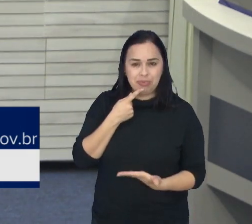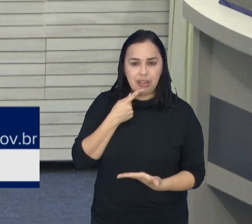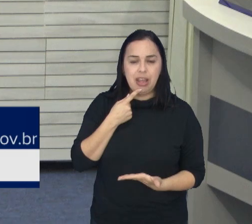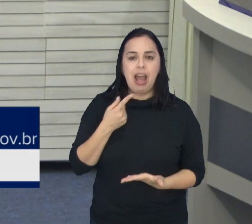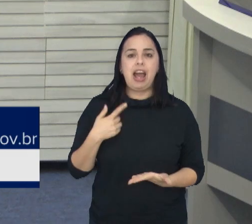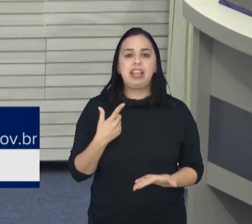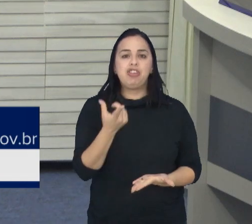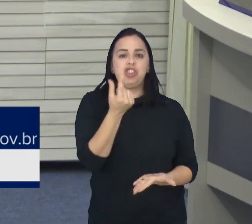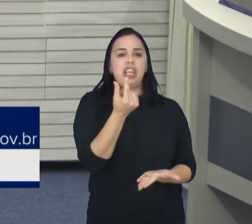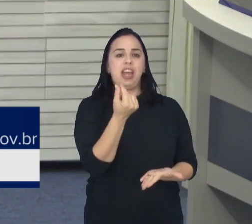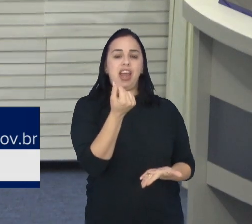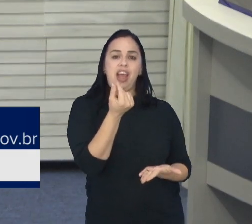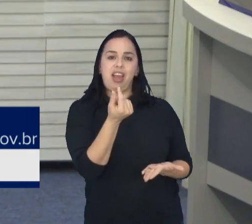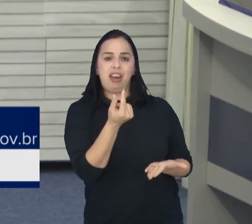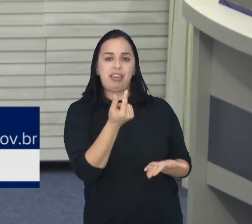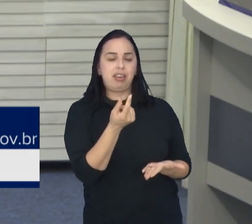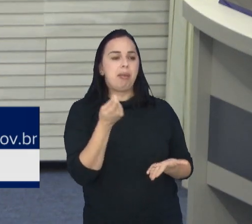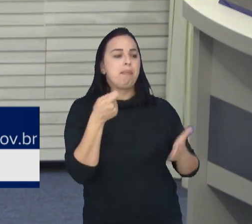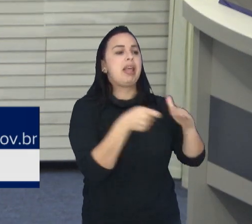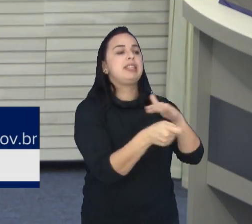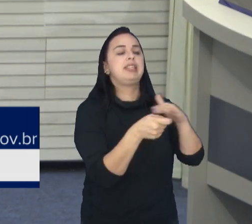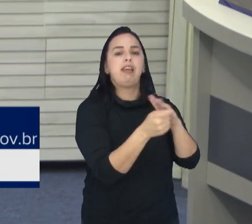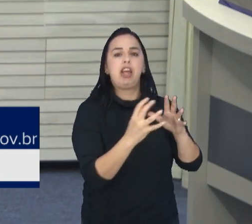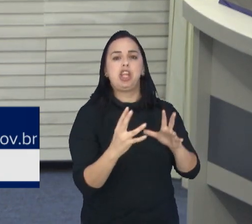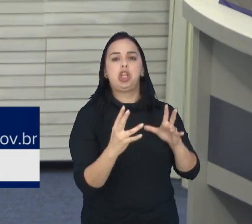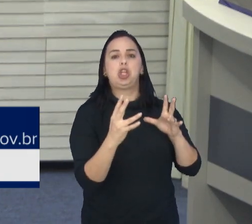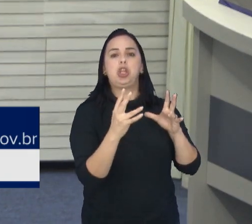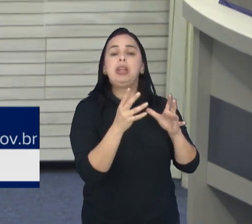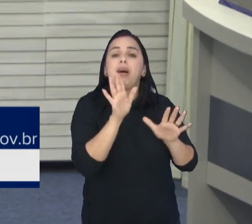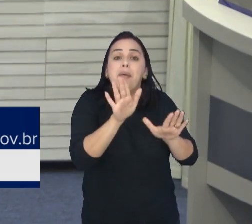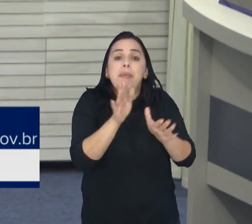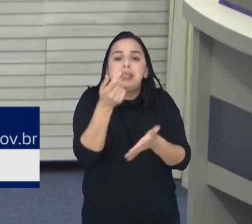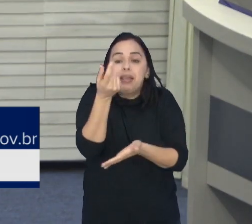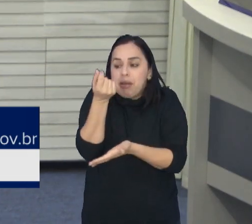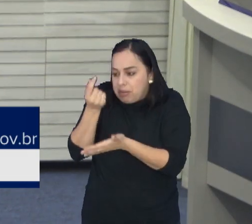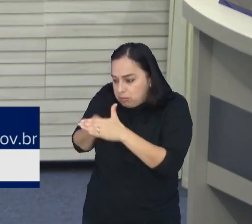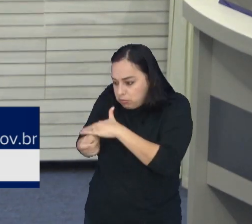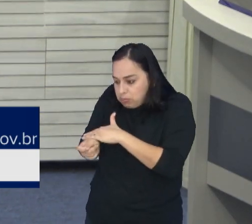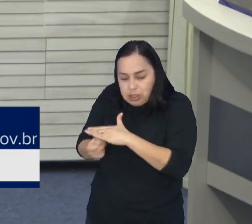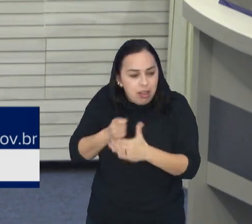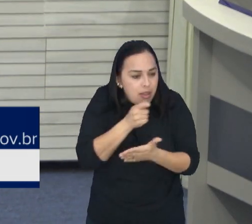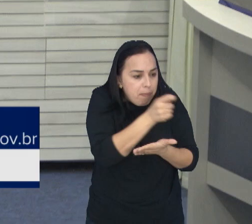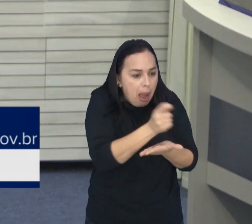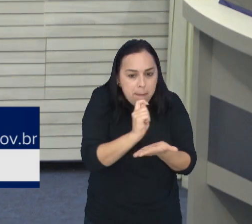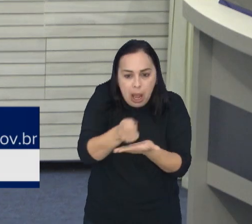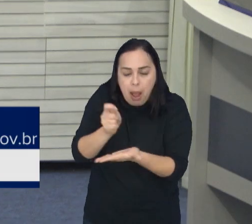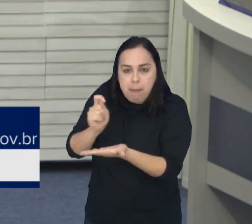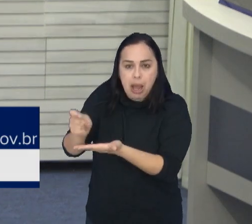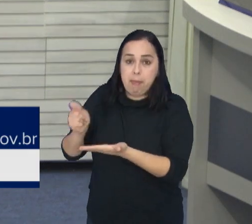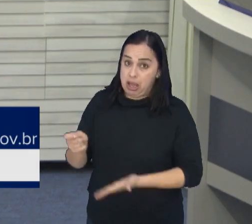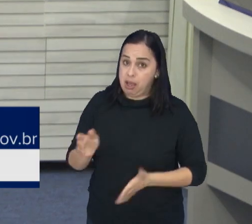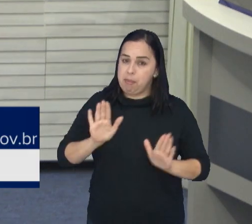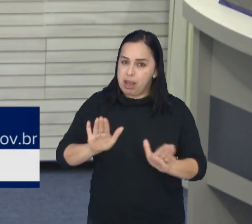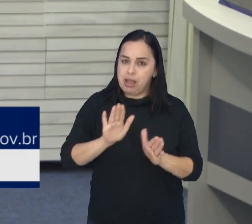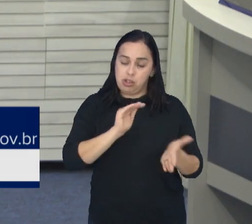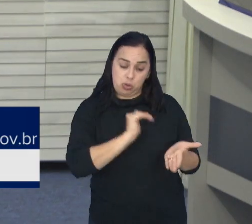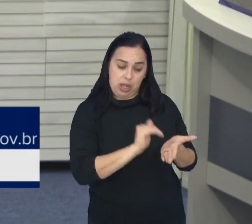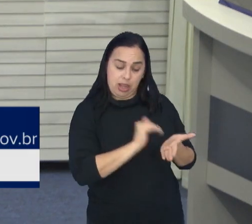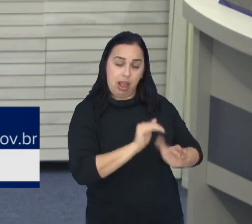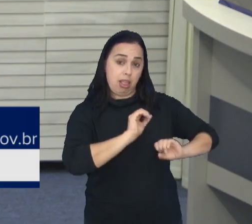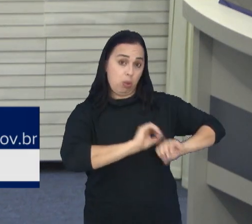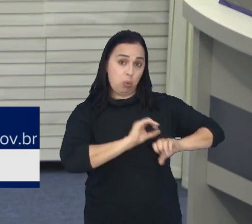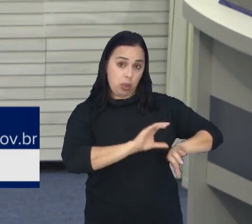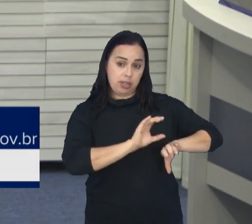dinheiro sobrando, não. Tem que investir num todo na cidade, num todo. Agora é o seguinte, o secretário da Educação,